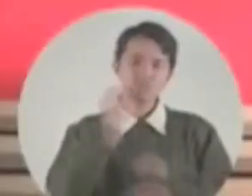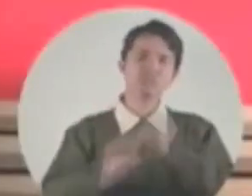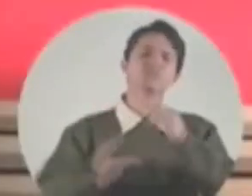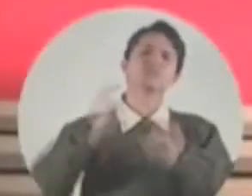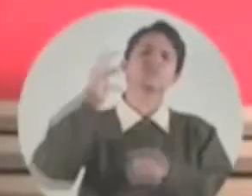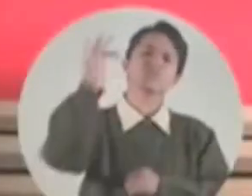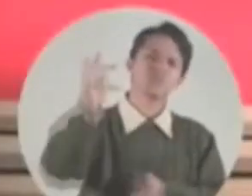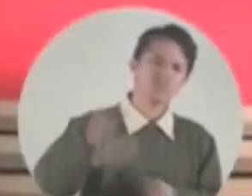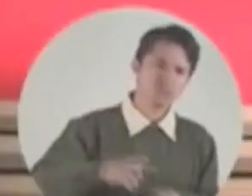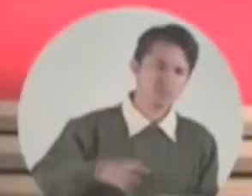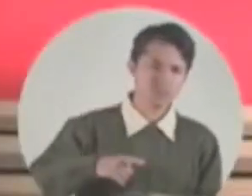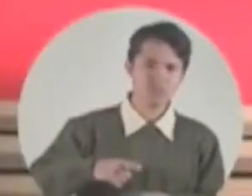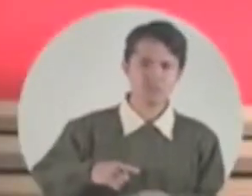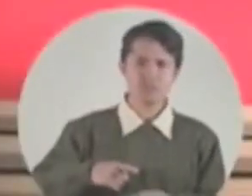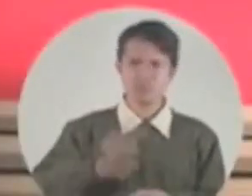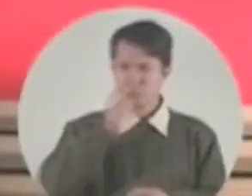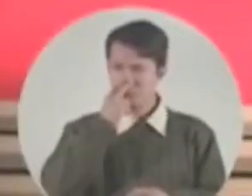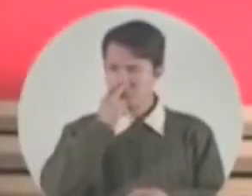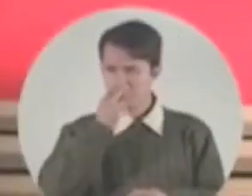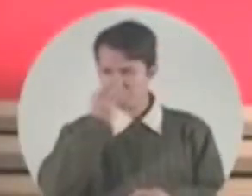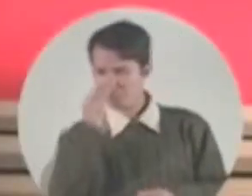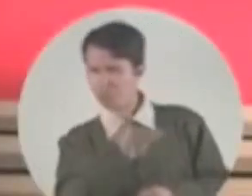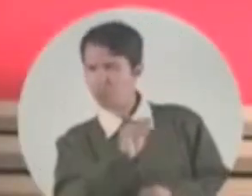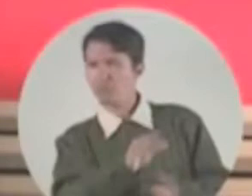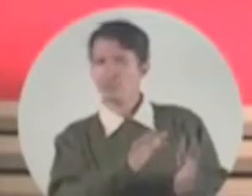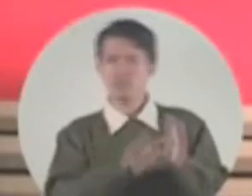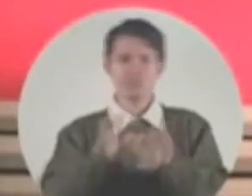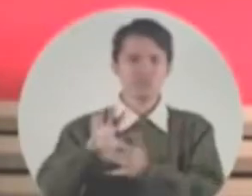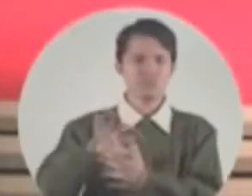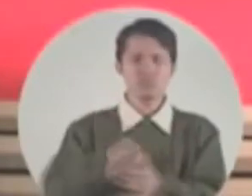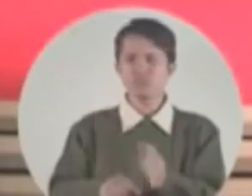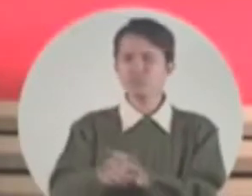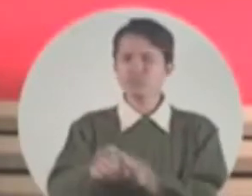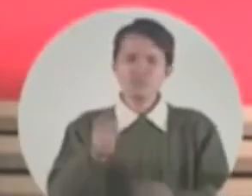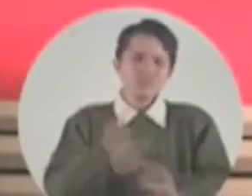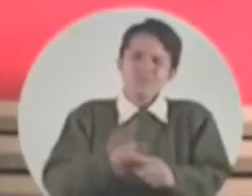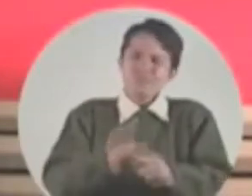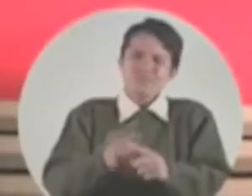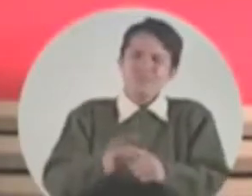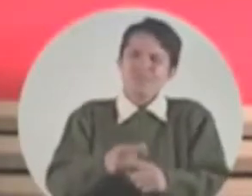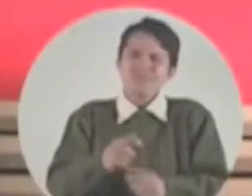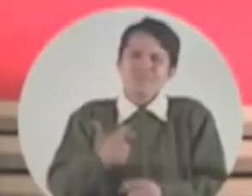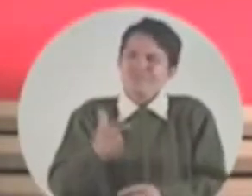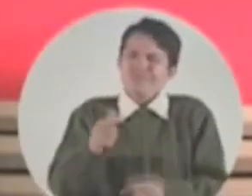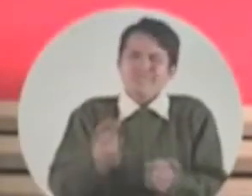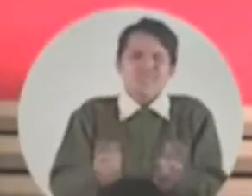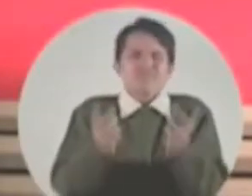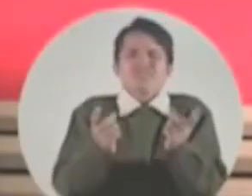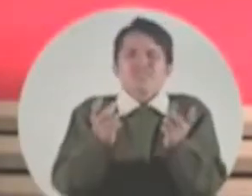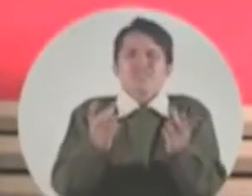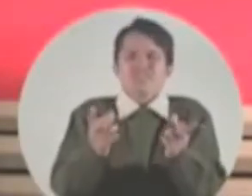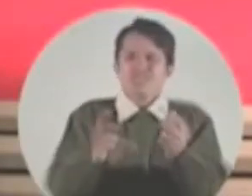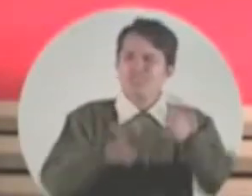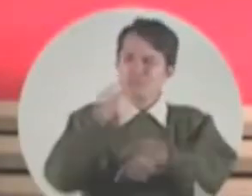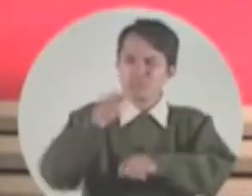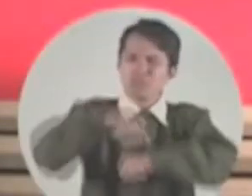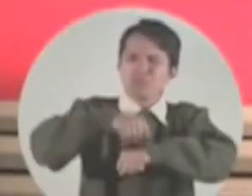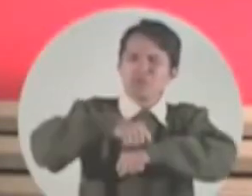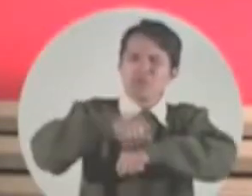uma objeção: por que este perfume não foi vendido e o dinheiro dado aos